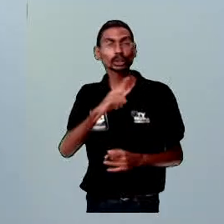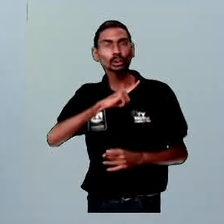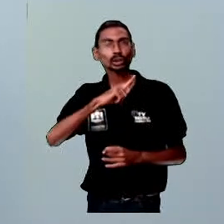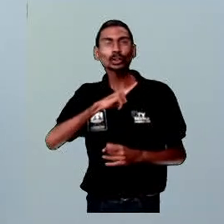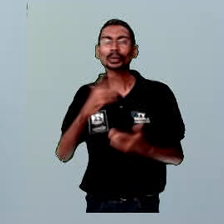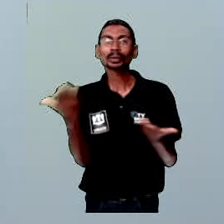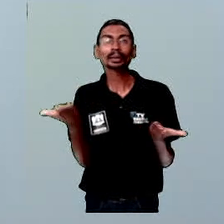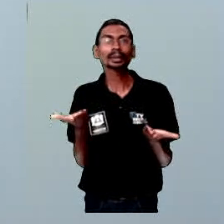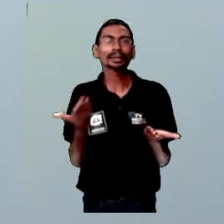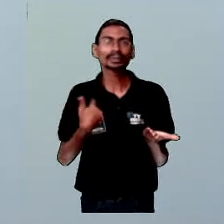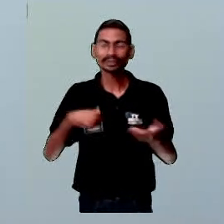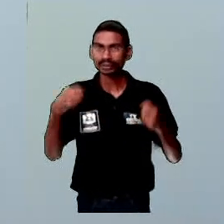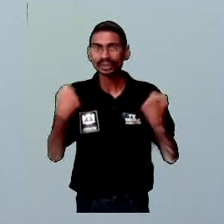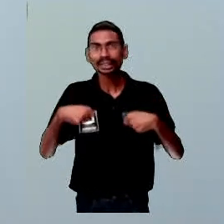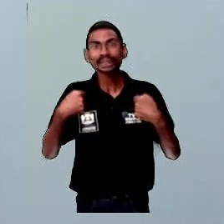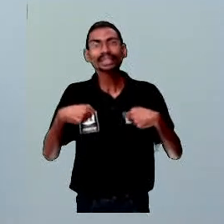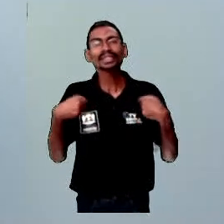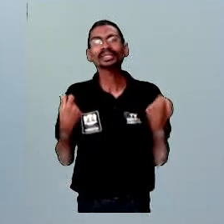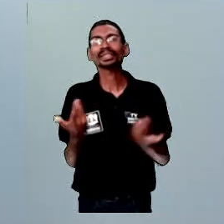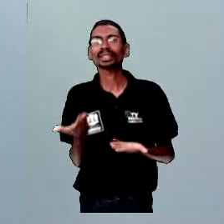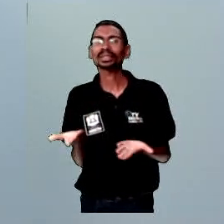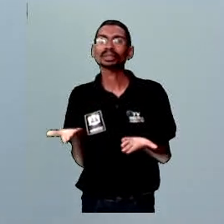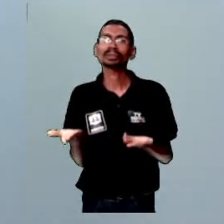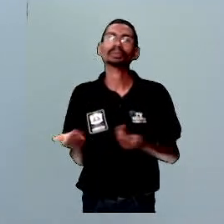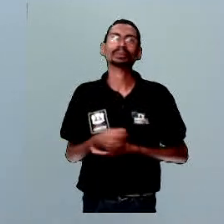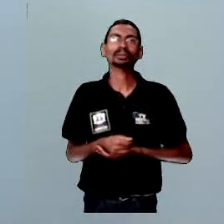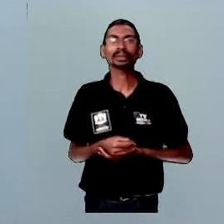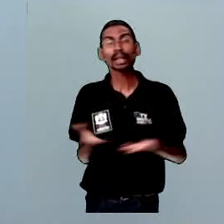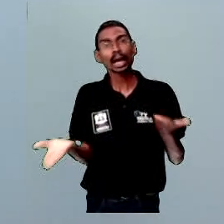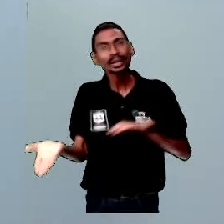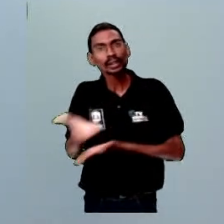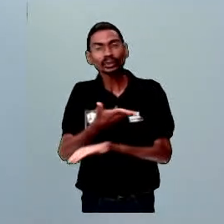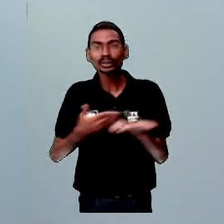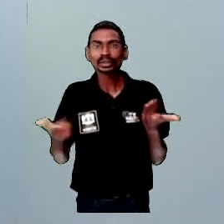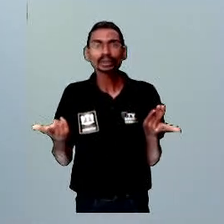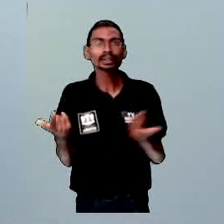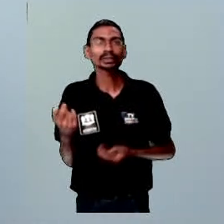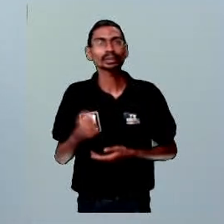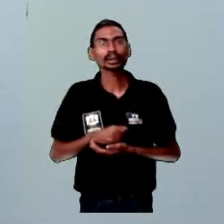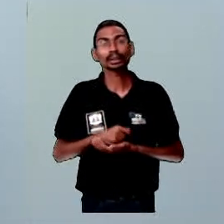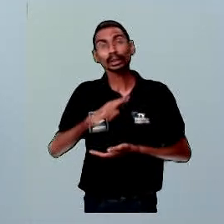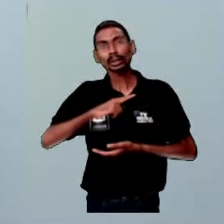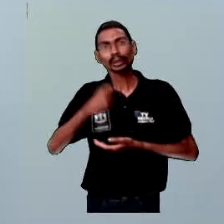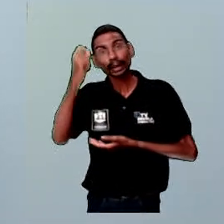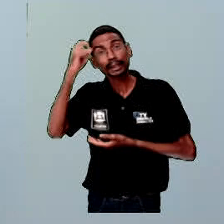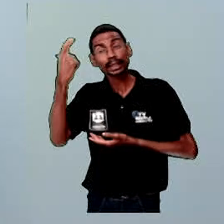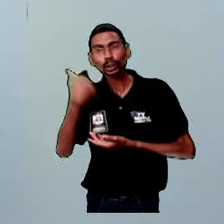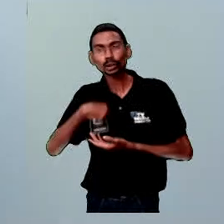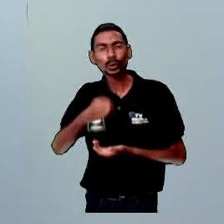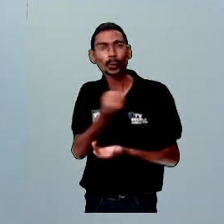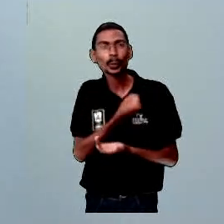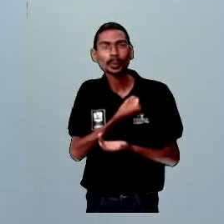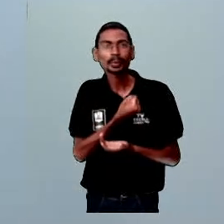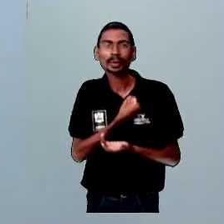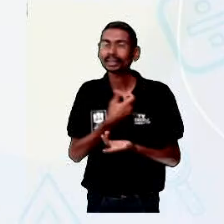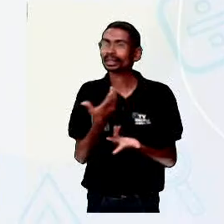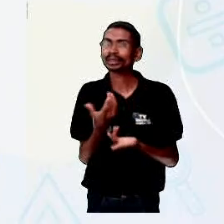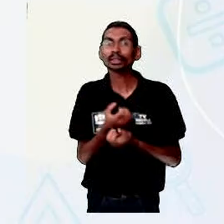dessa necessidade, veio a associação. E como é que eles faziam essa ideia de número, essa ideia de